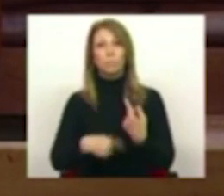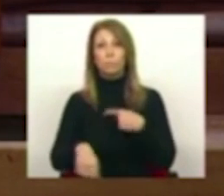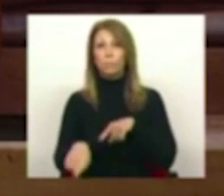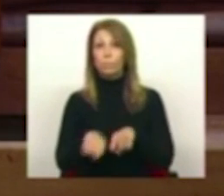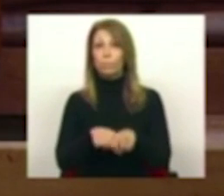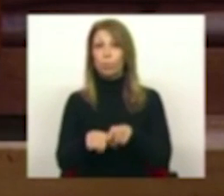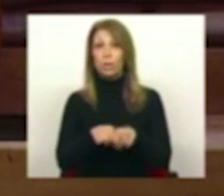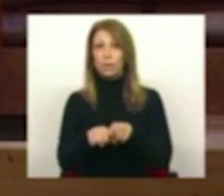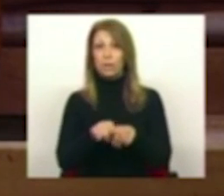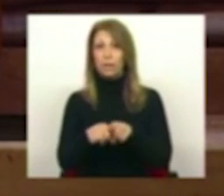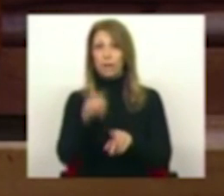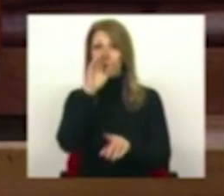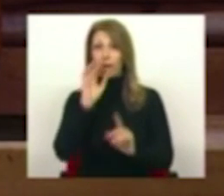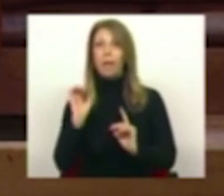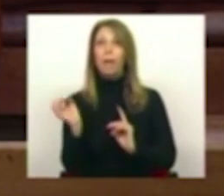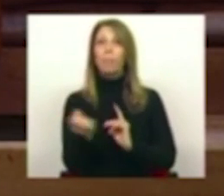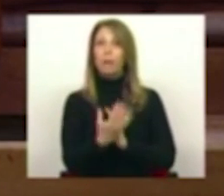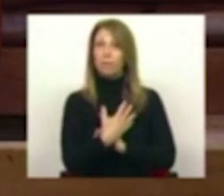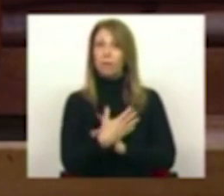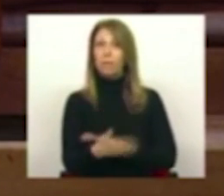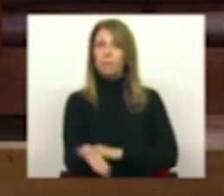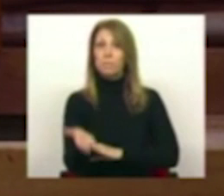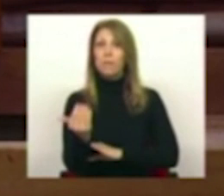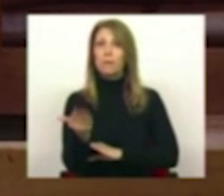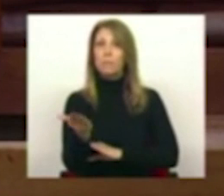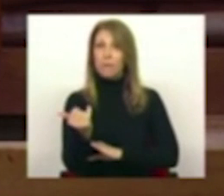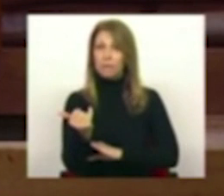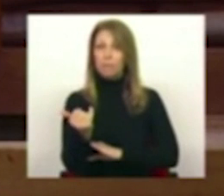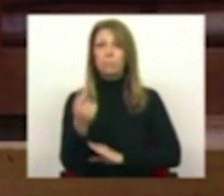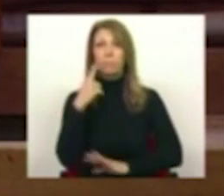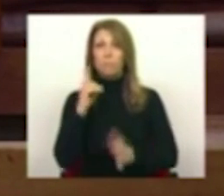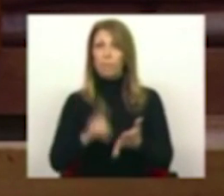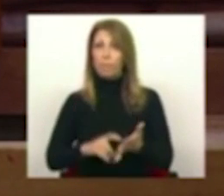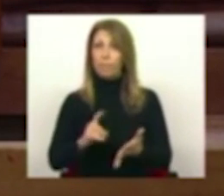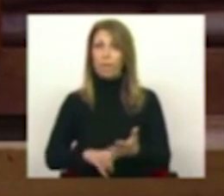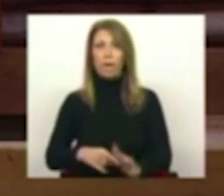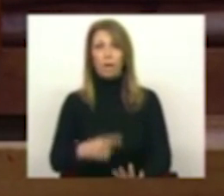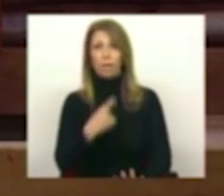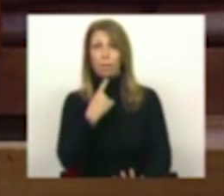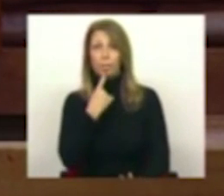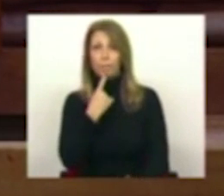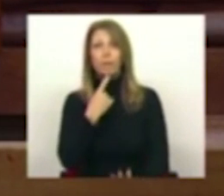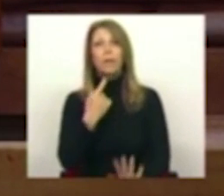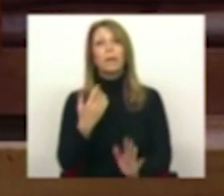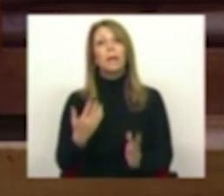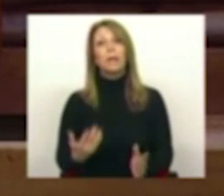política ambiental insuficiente, deficiente e de uma ótica